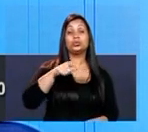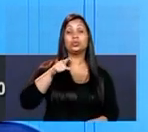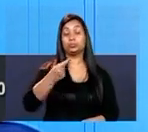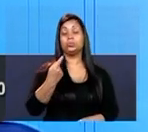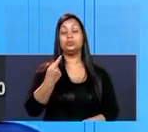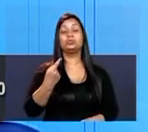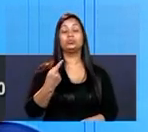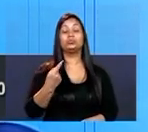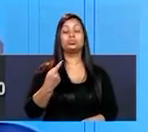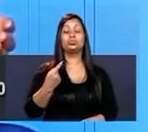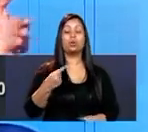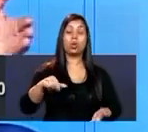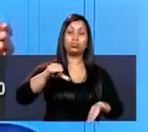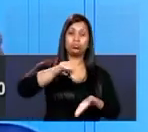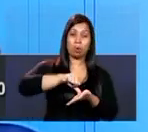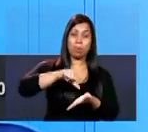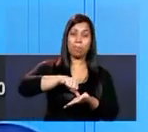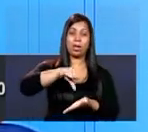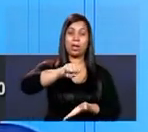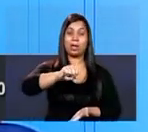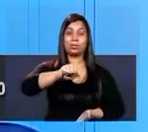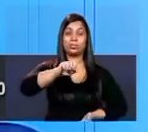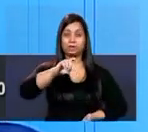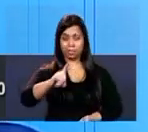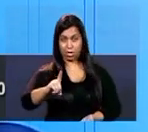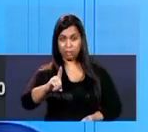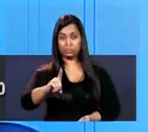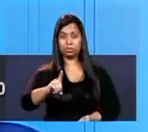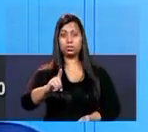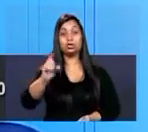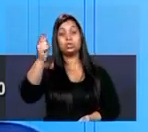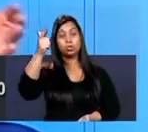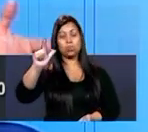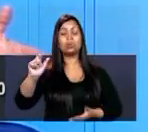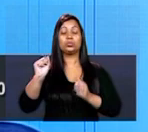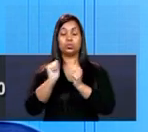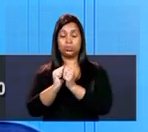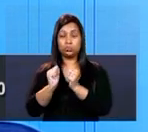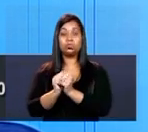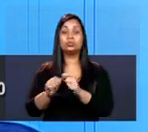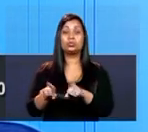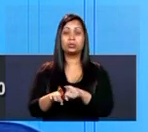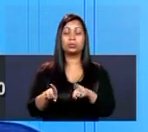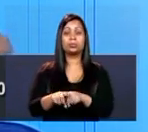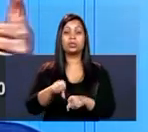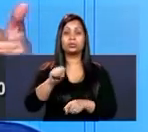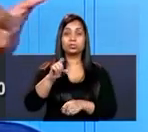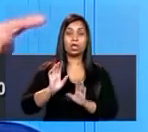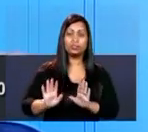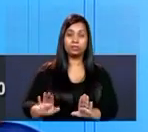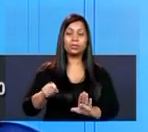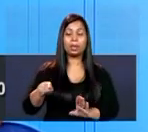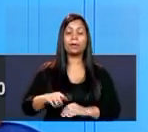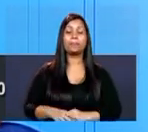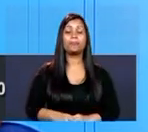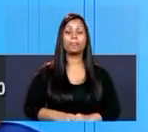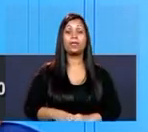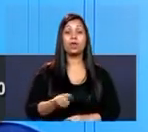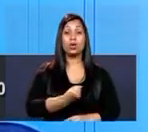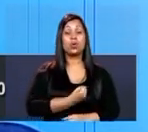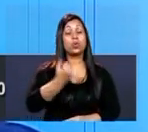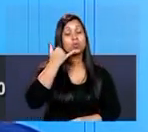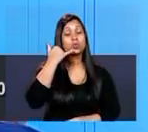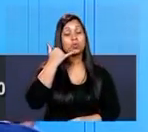2000, Centro de Atendimento Especializado, SAD. Funciona um outro ambulatório junto e o SAD fica